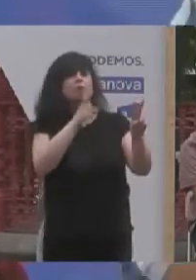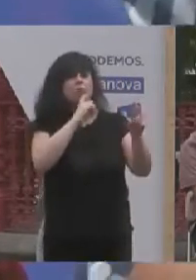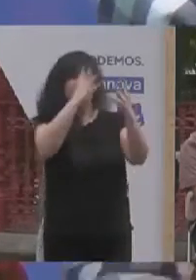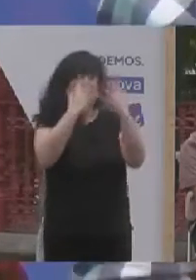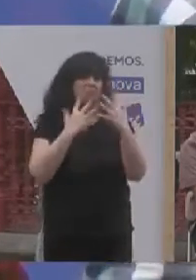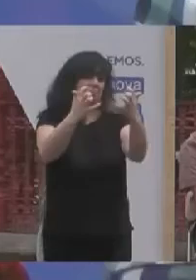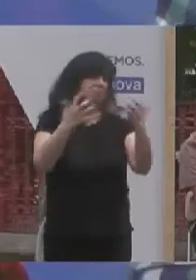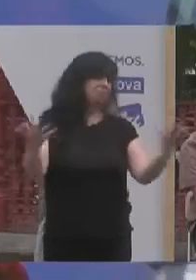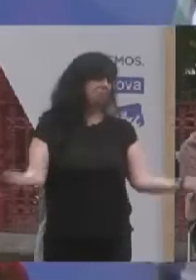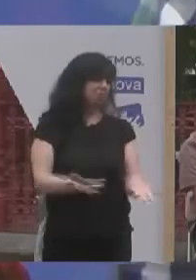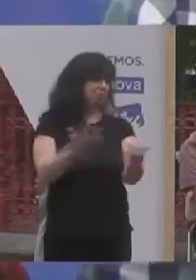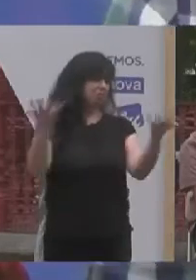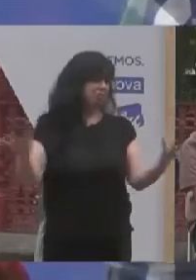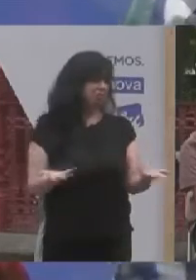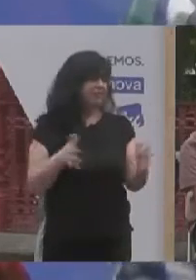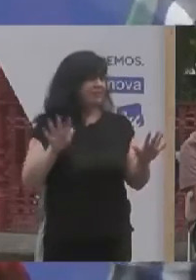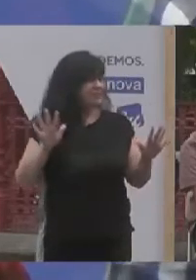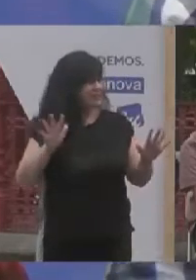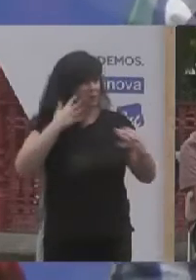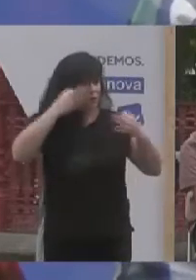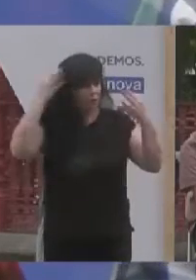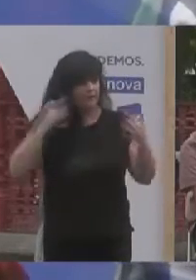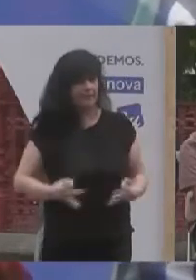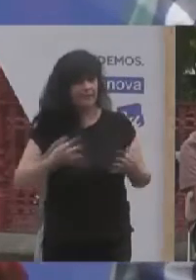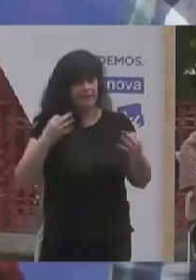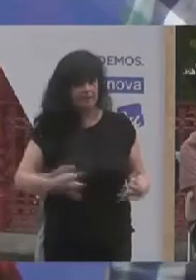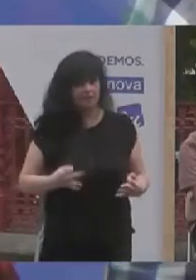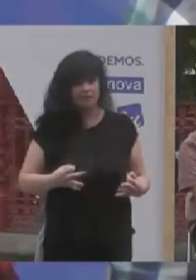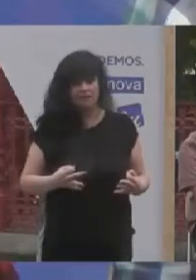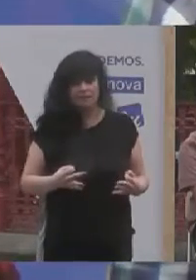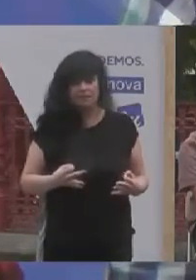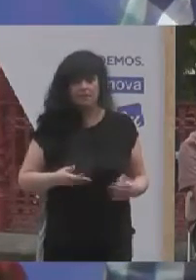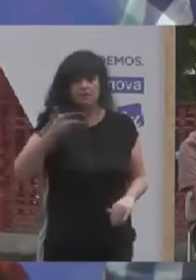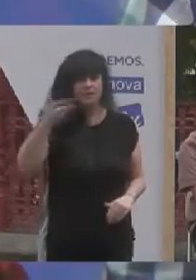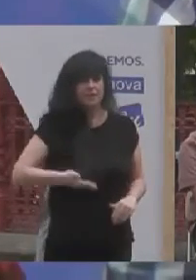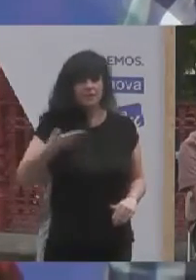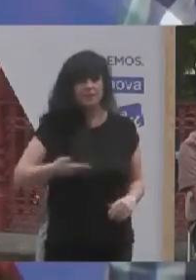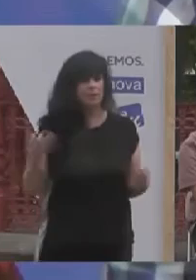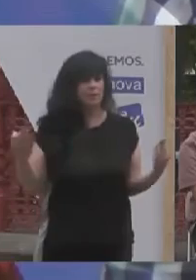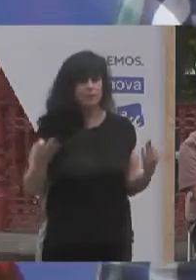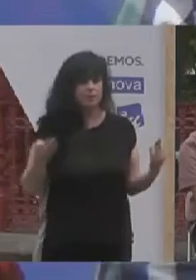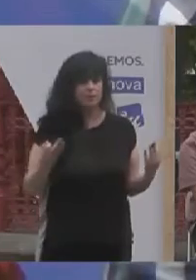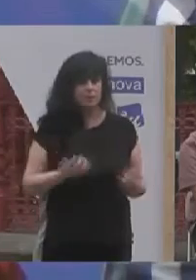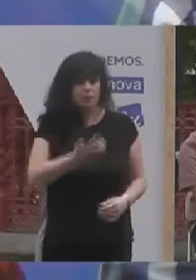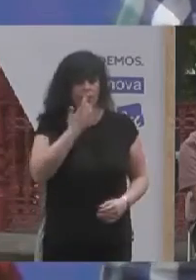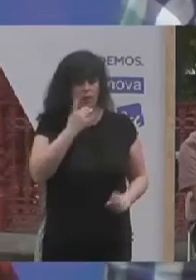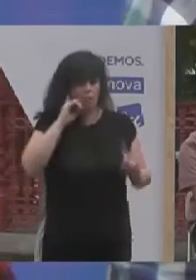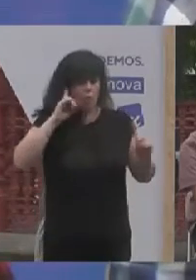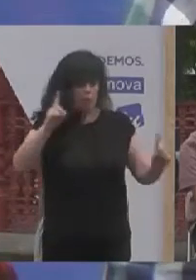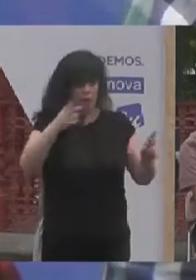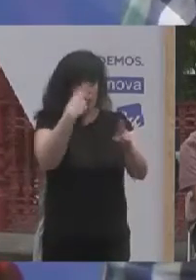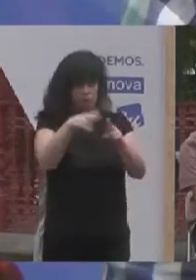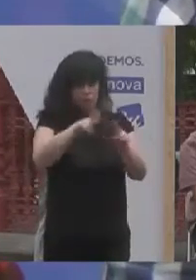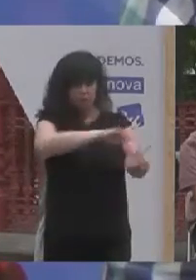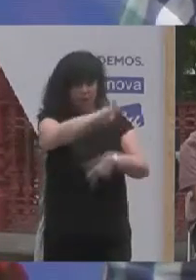pouca relevancia, pero, sen embargo, resulta de vital importancia a hora de realizar calquera reforma